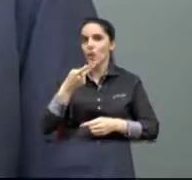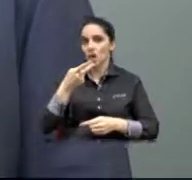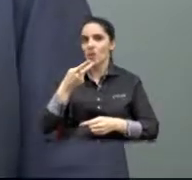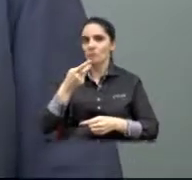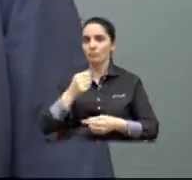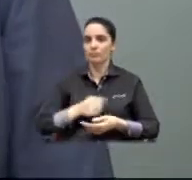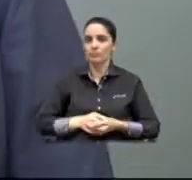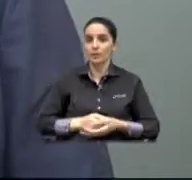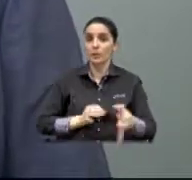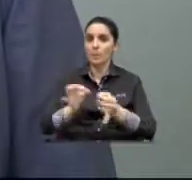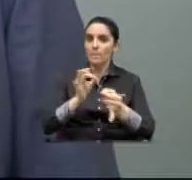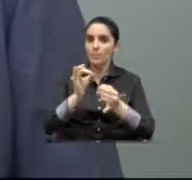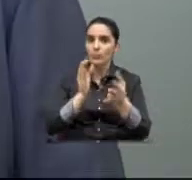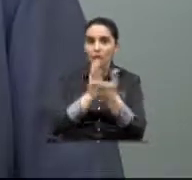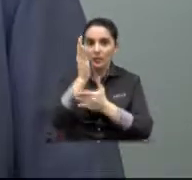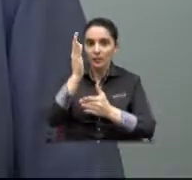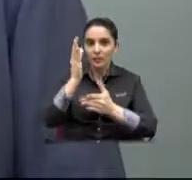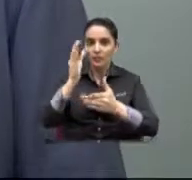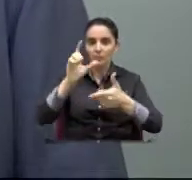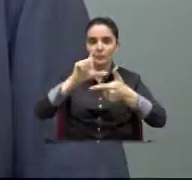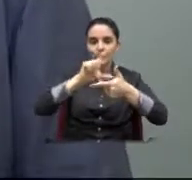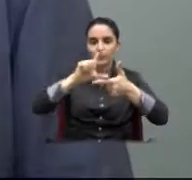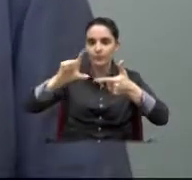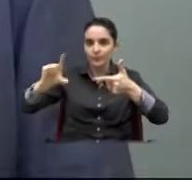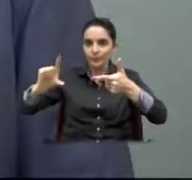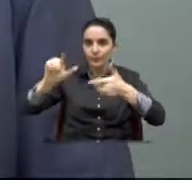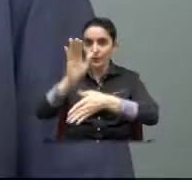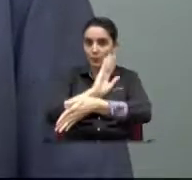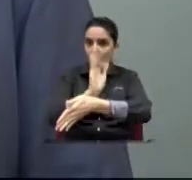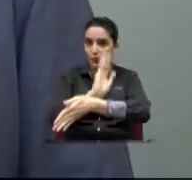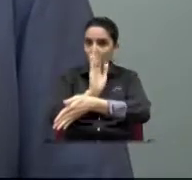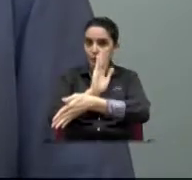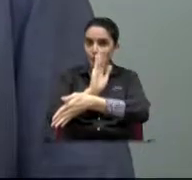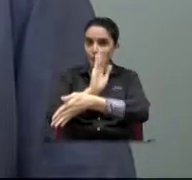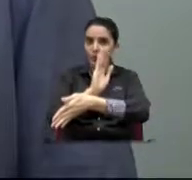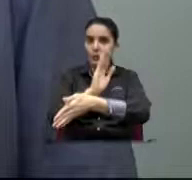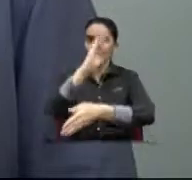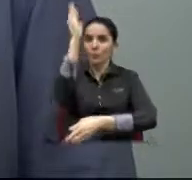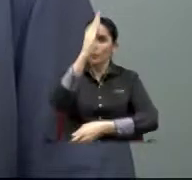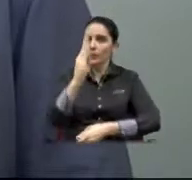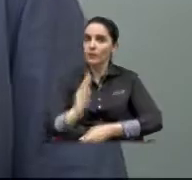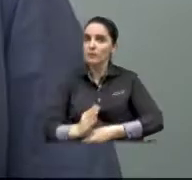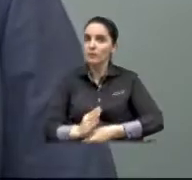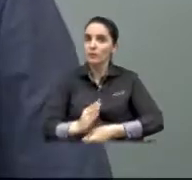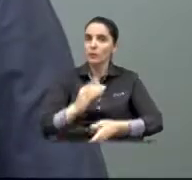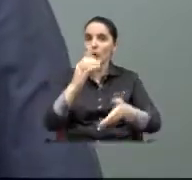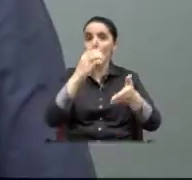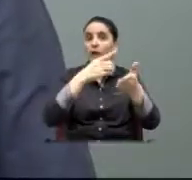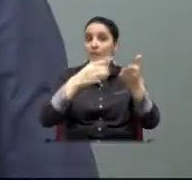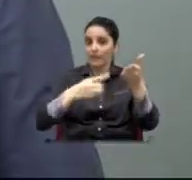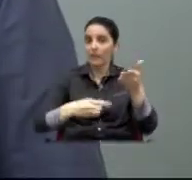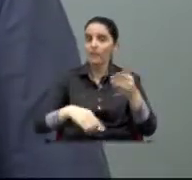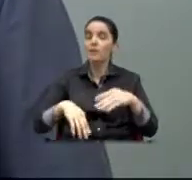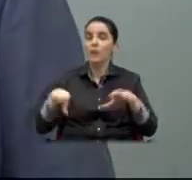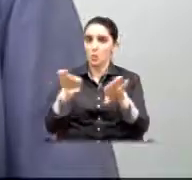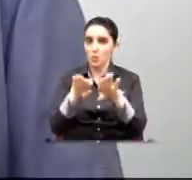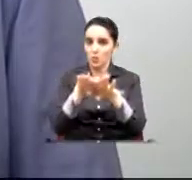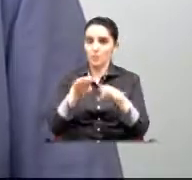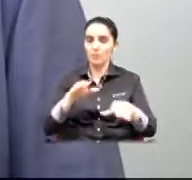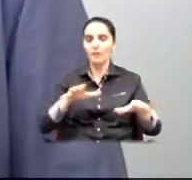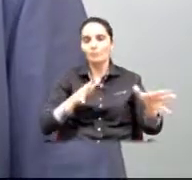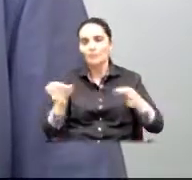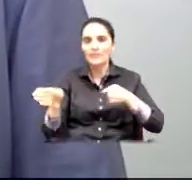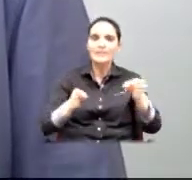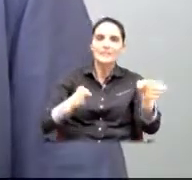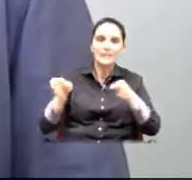aprovado na Casa para filmes nacionais e desenhos tenham legenda. Importante a acessibilidade deles com essa